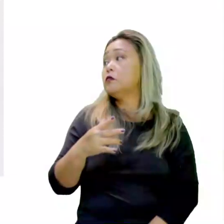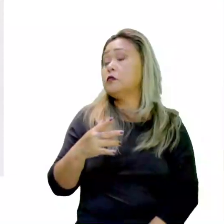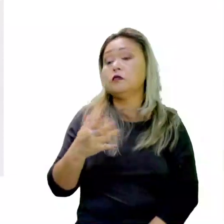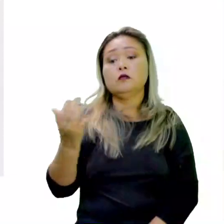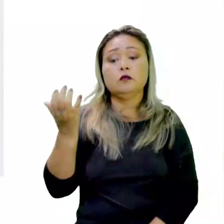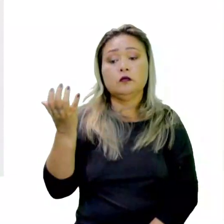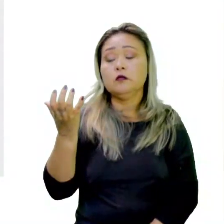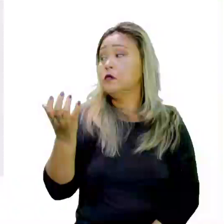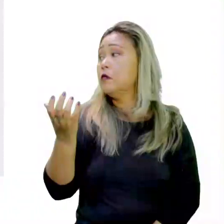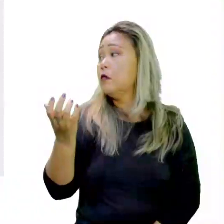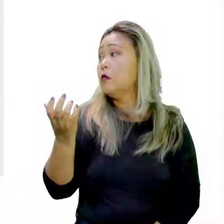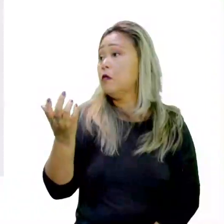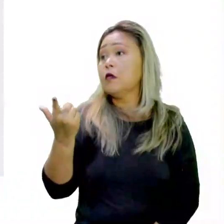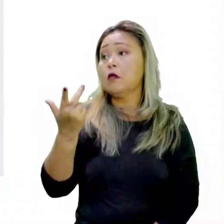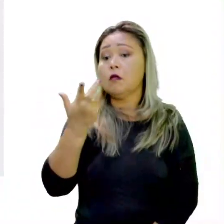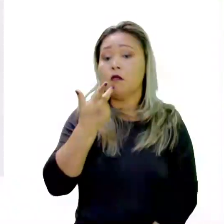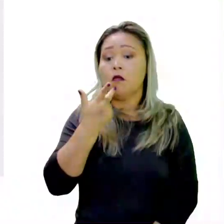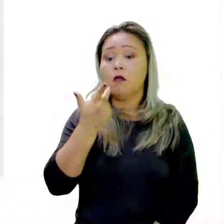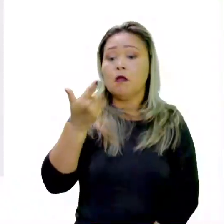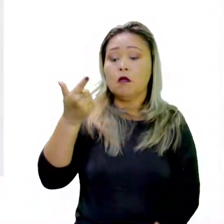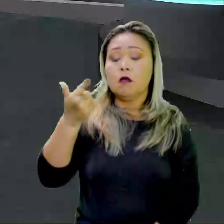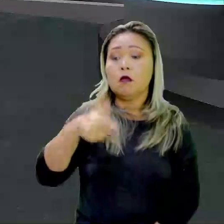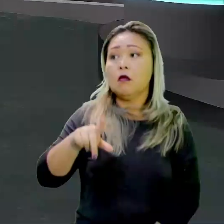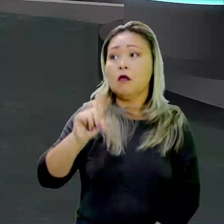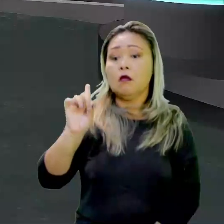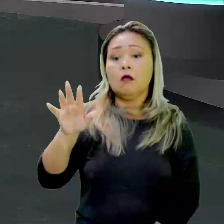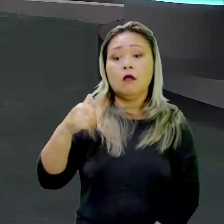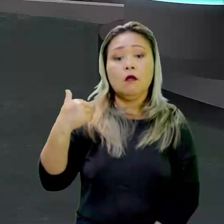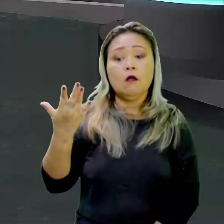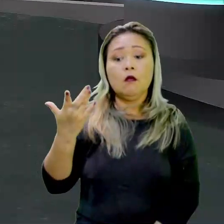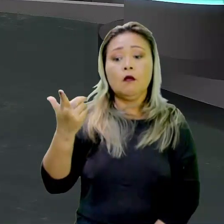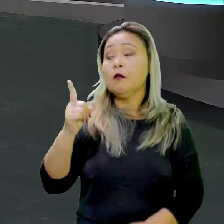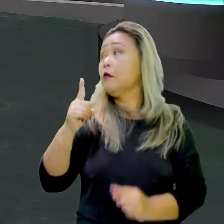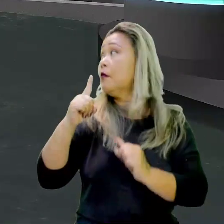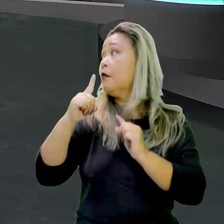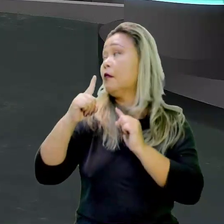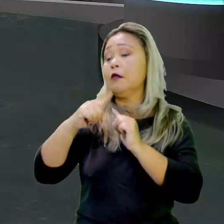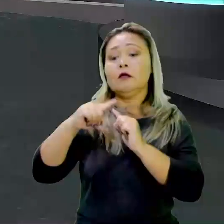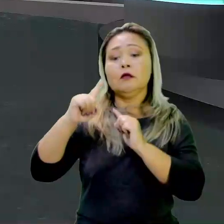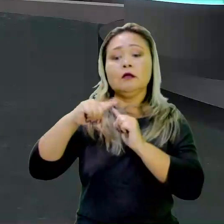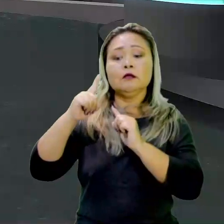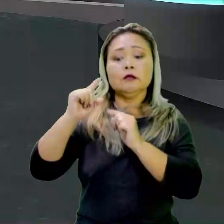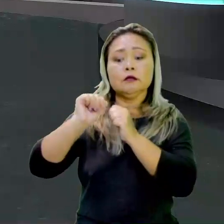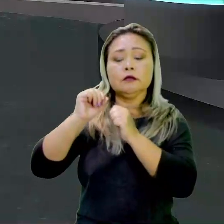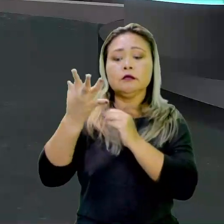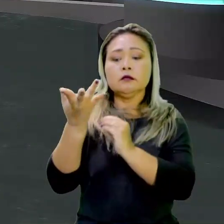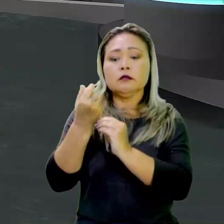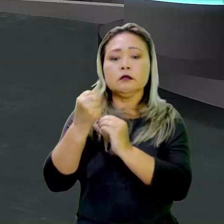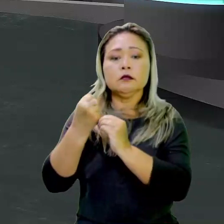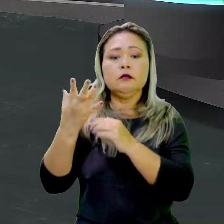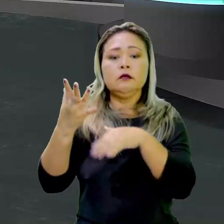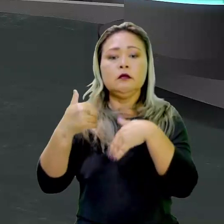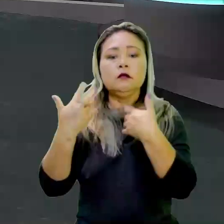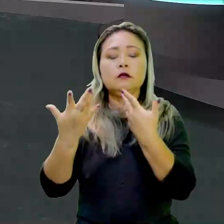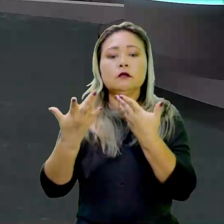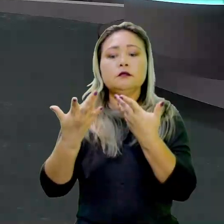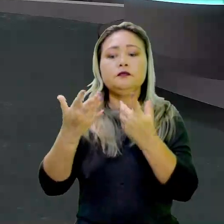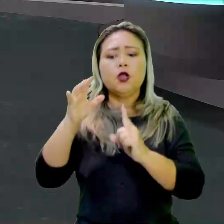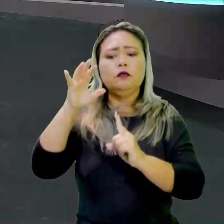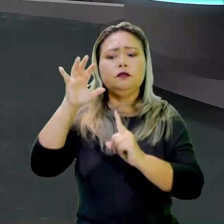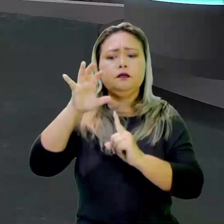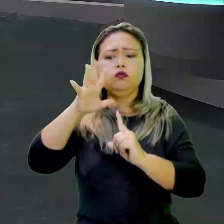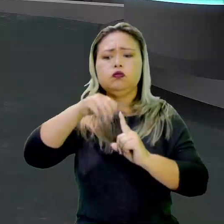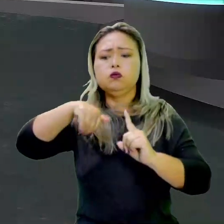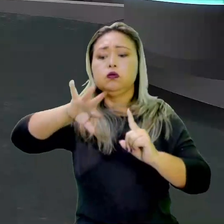Eu queria ressaltar aqui para vocês que é um tipo de arte que